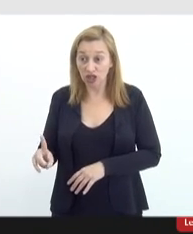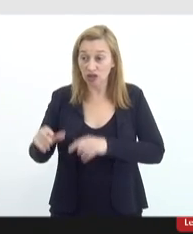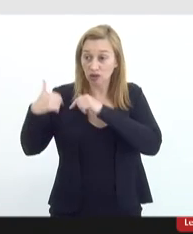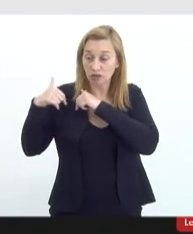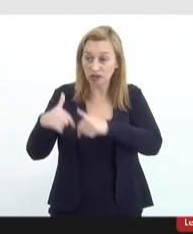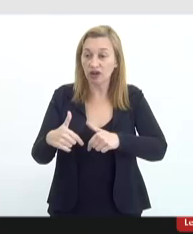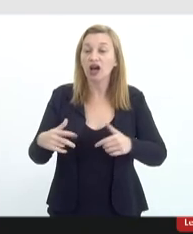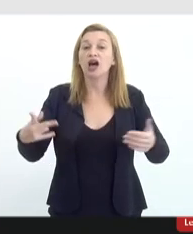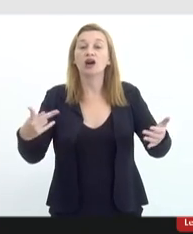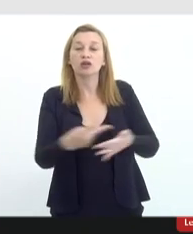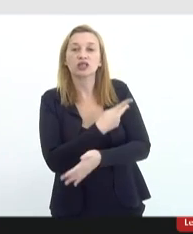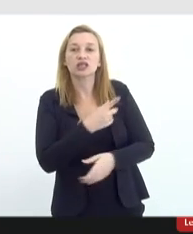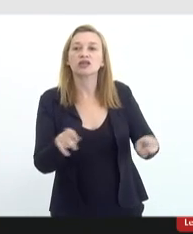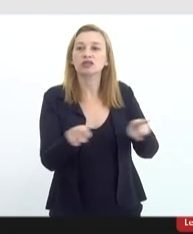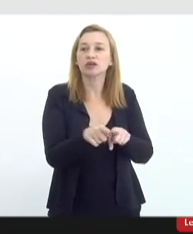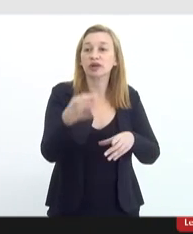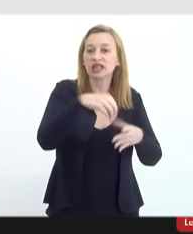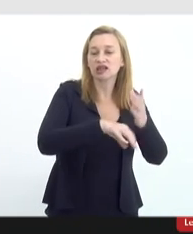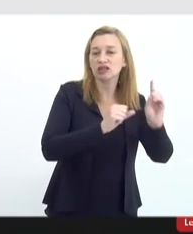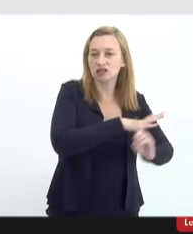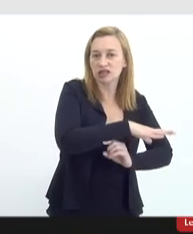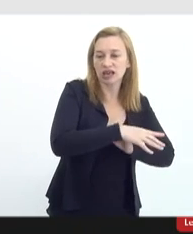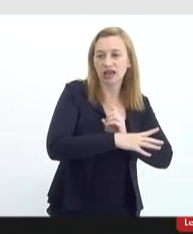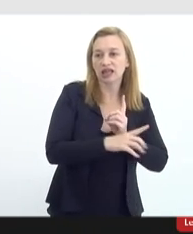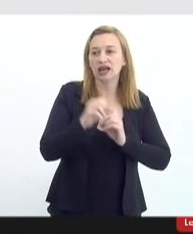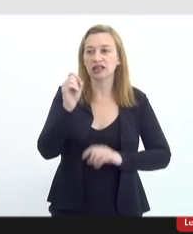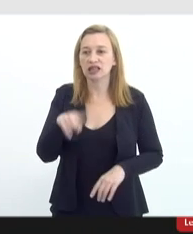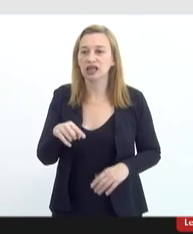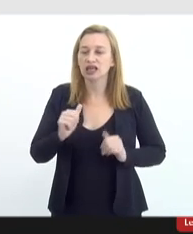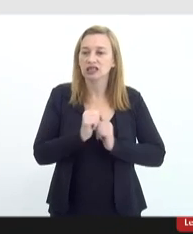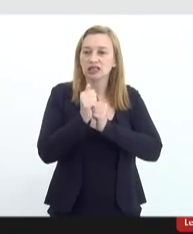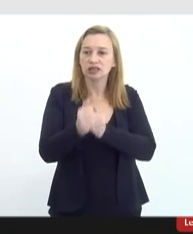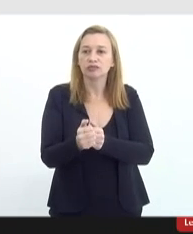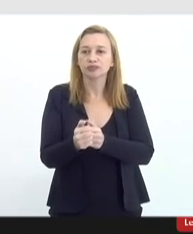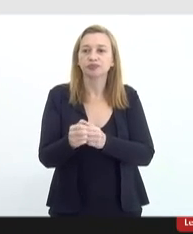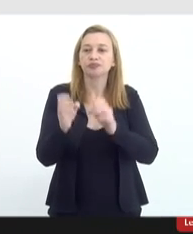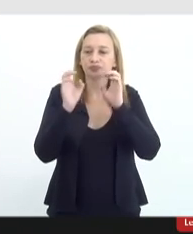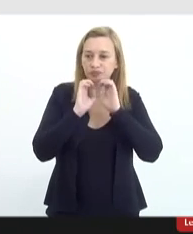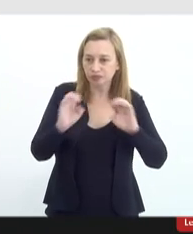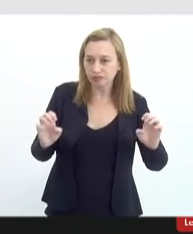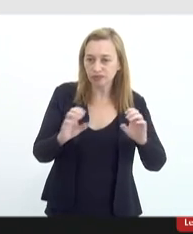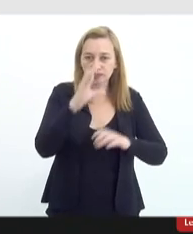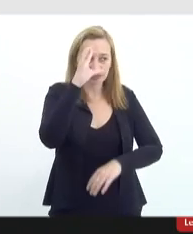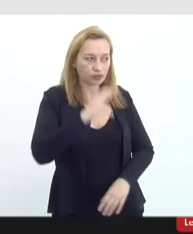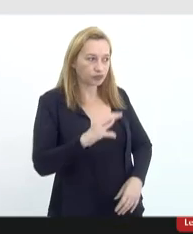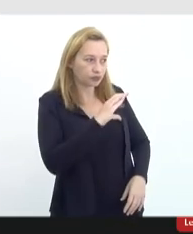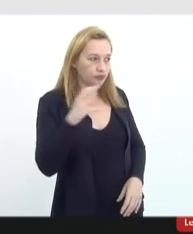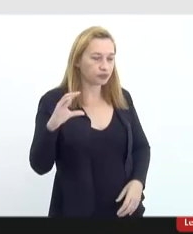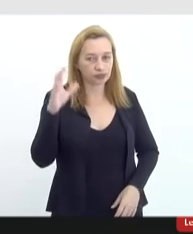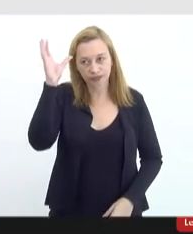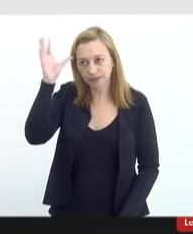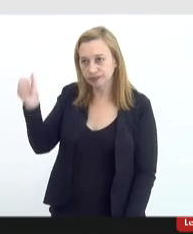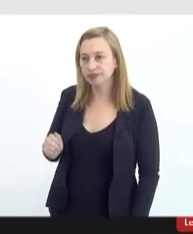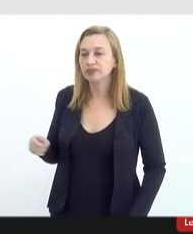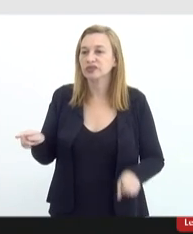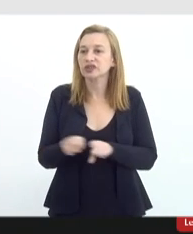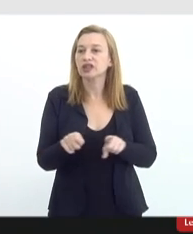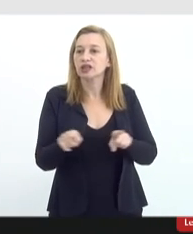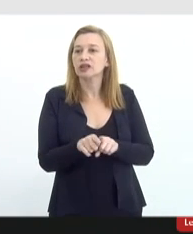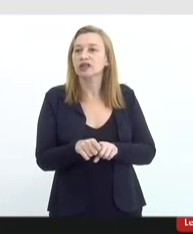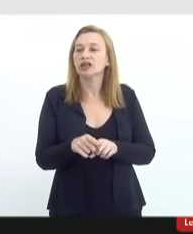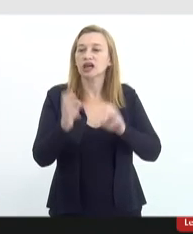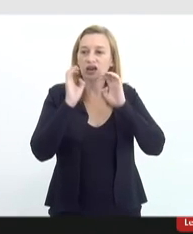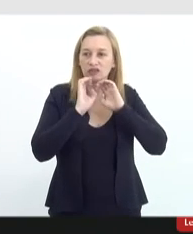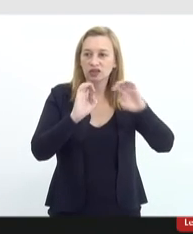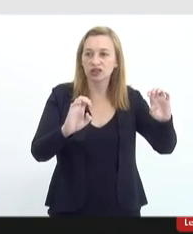conservadores, aconteceram também na sociedade, né? De segmentos religiosos, católico e afro, mas também entre evangélicos,